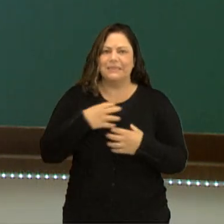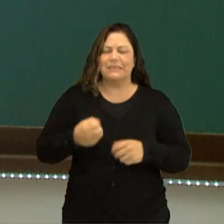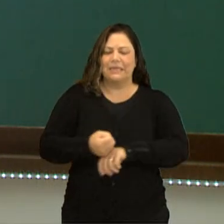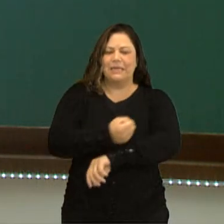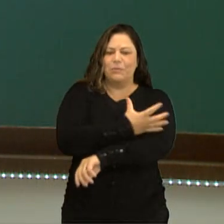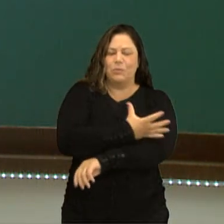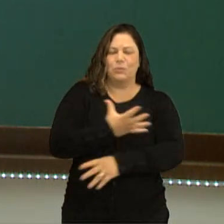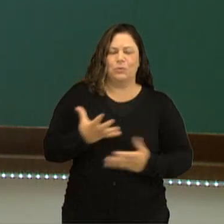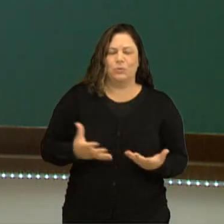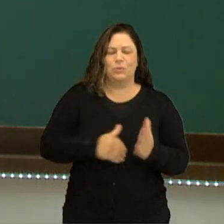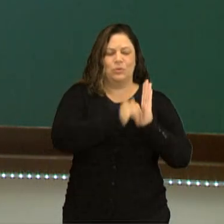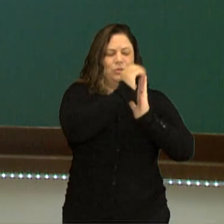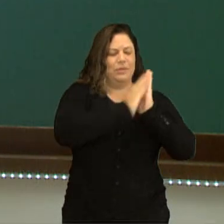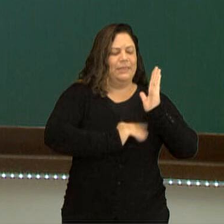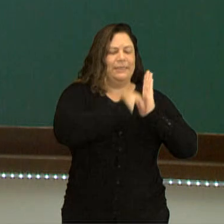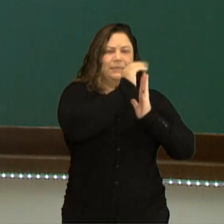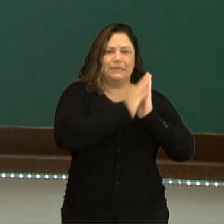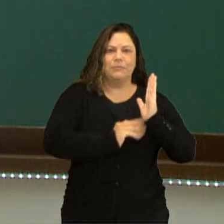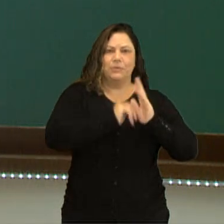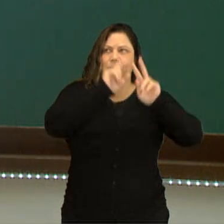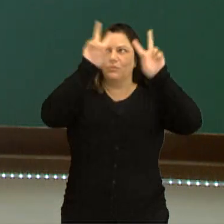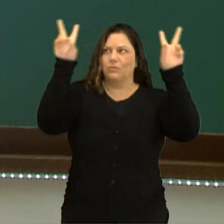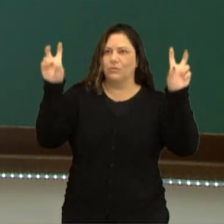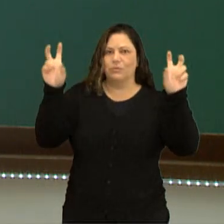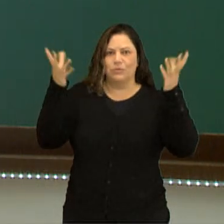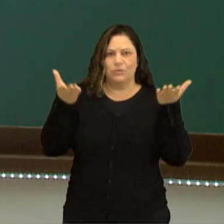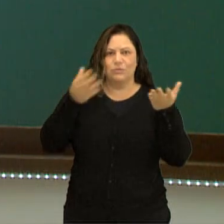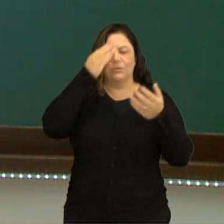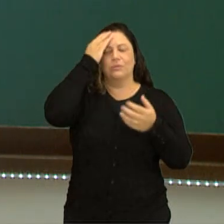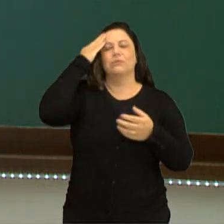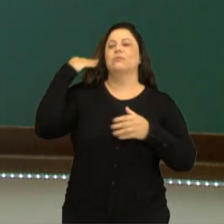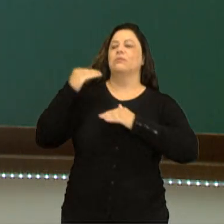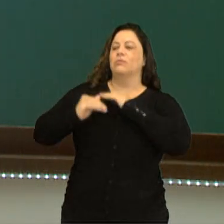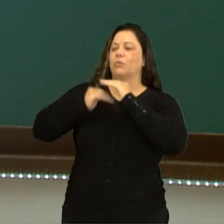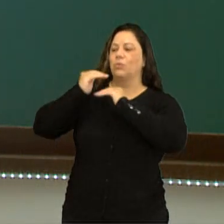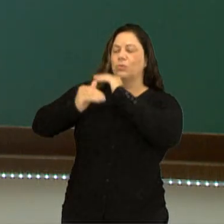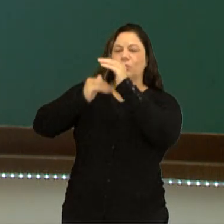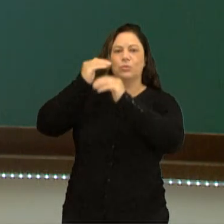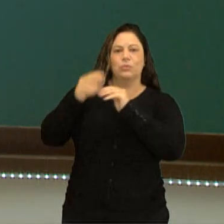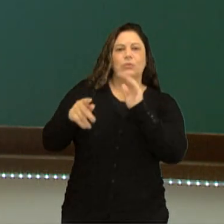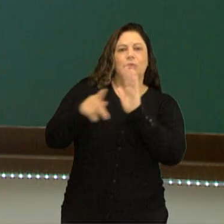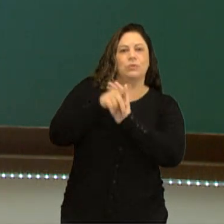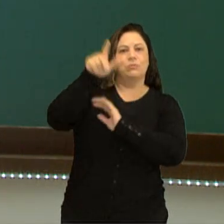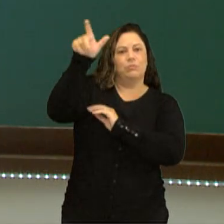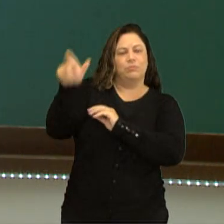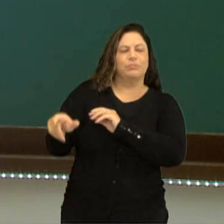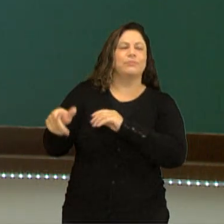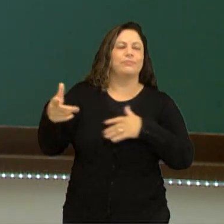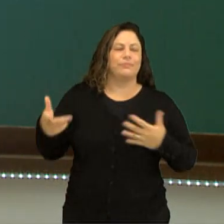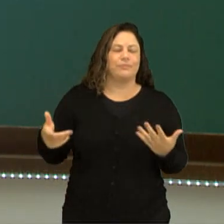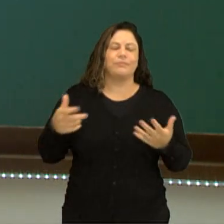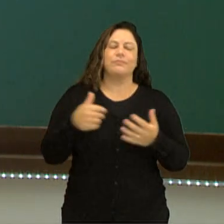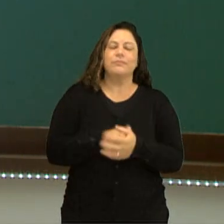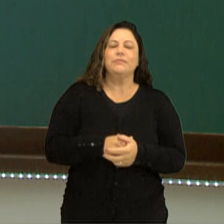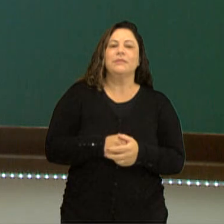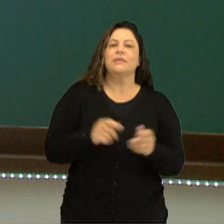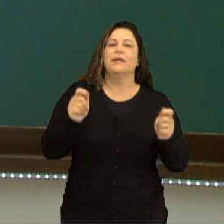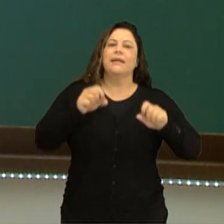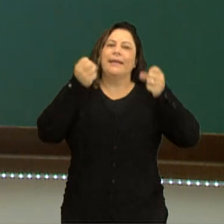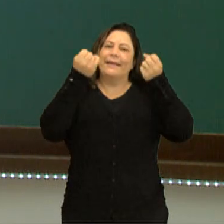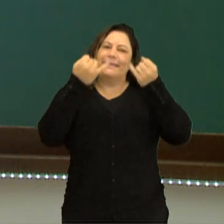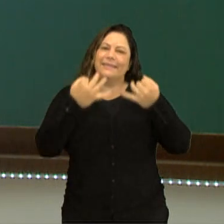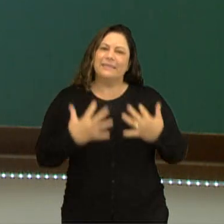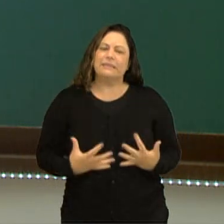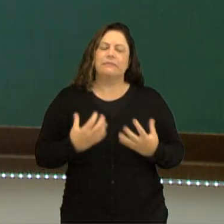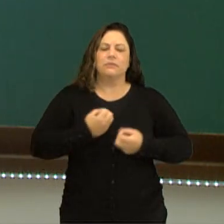emoções. E essa pintura, pelo seu título, pela construção dela, os personagens, sim, são personagens que falam, expressam